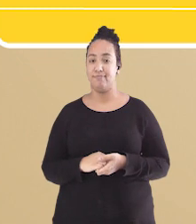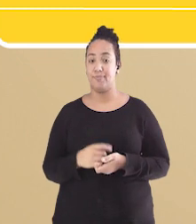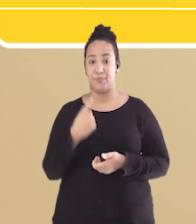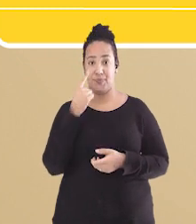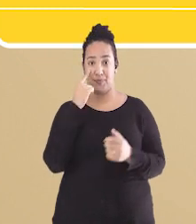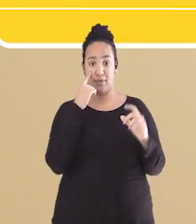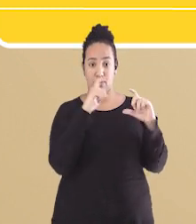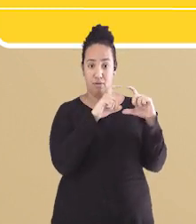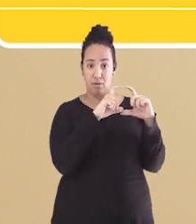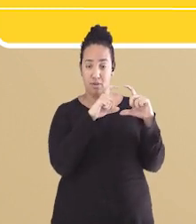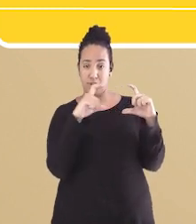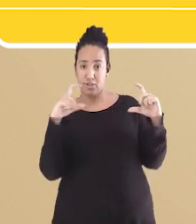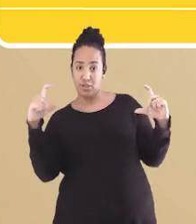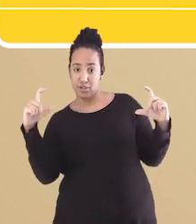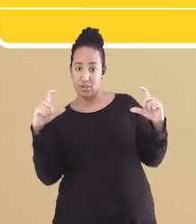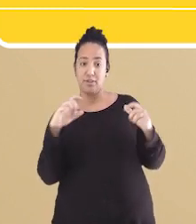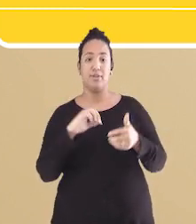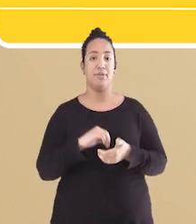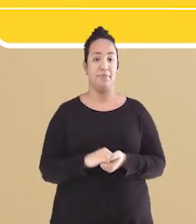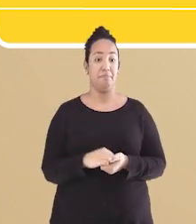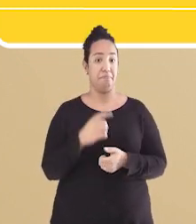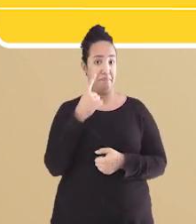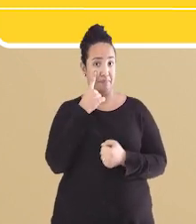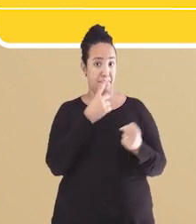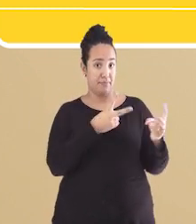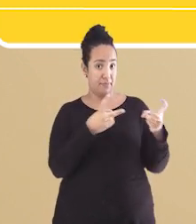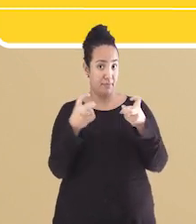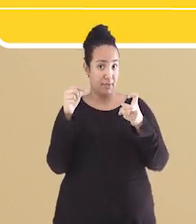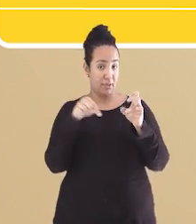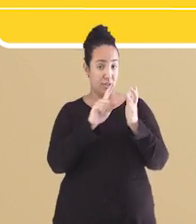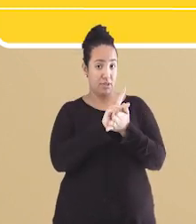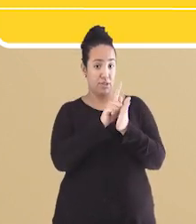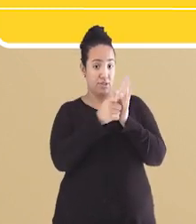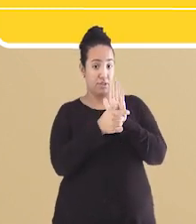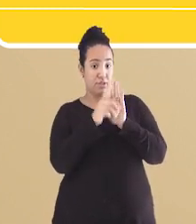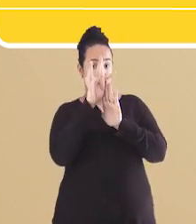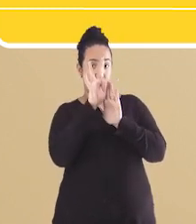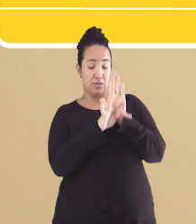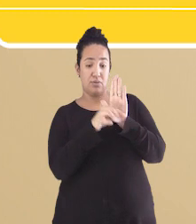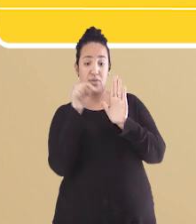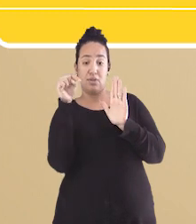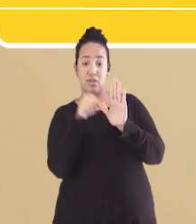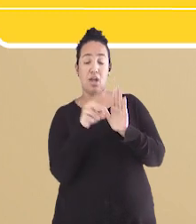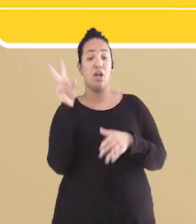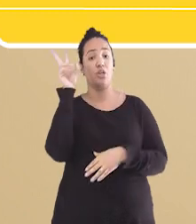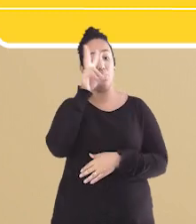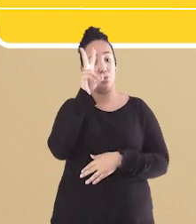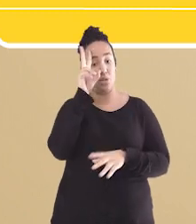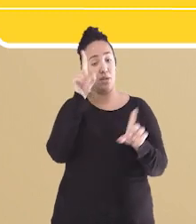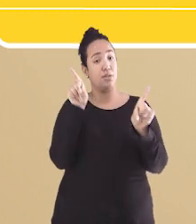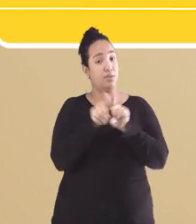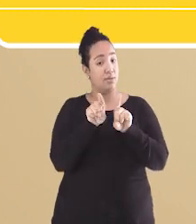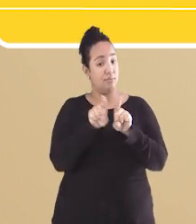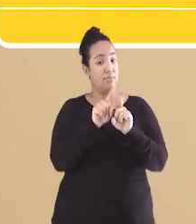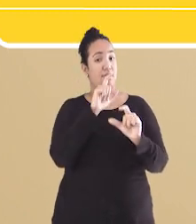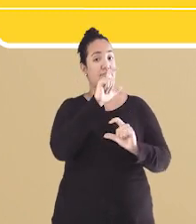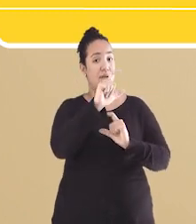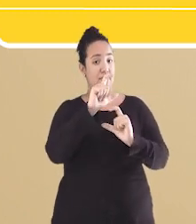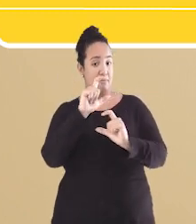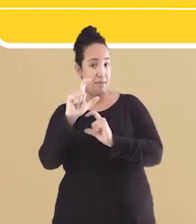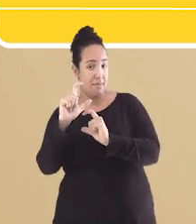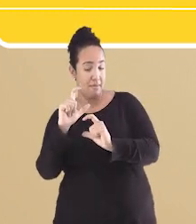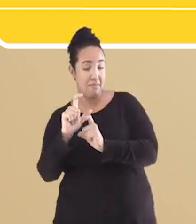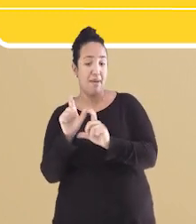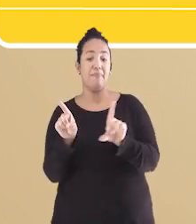Veja esta tirinha. Observe que nesse gênero textual a história também é em quadrinhos.